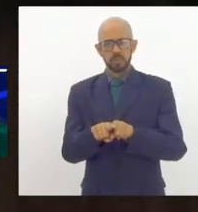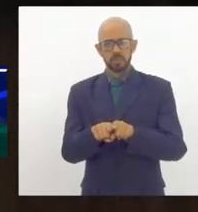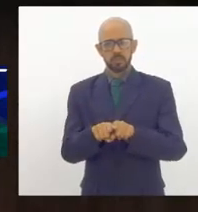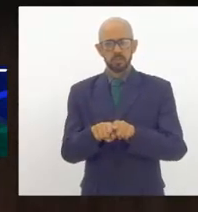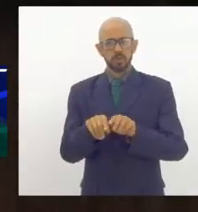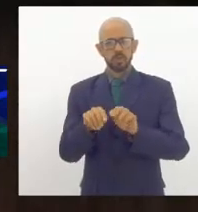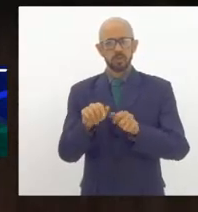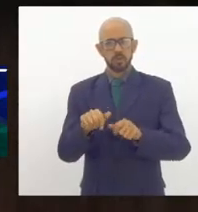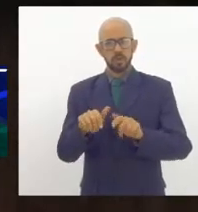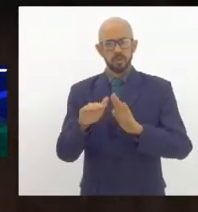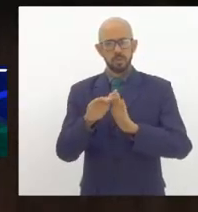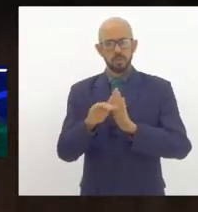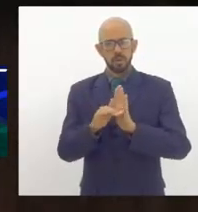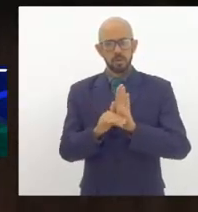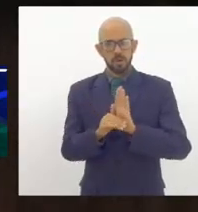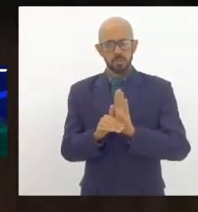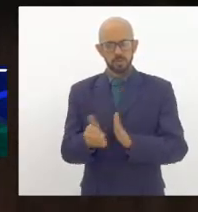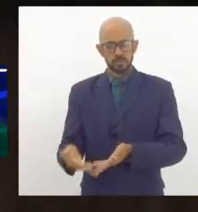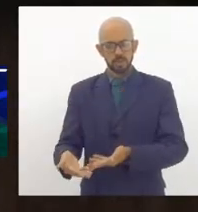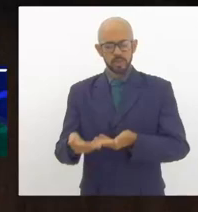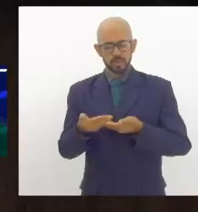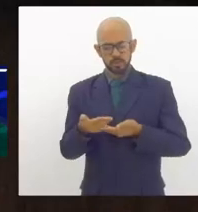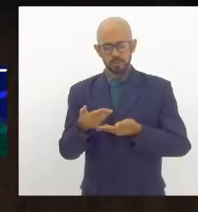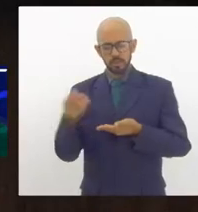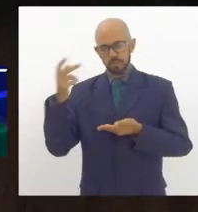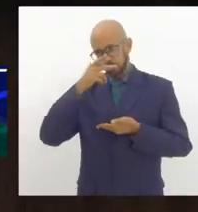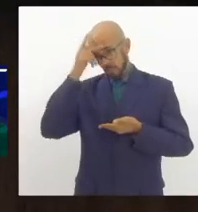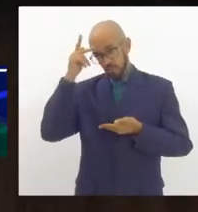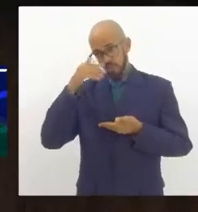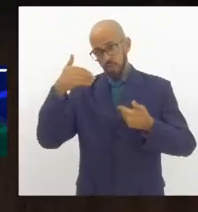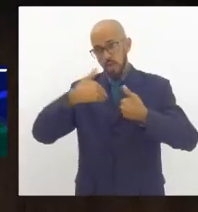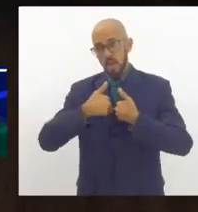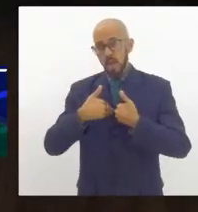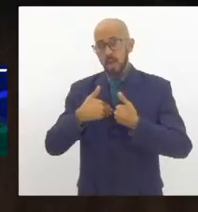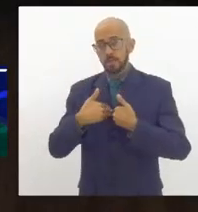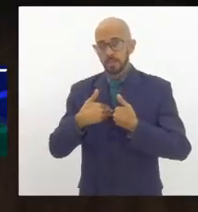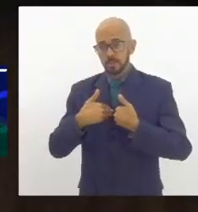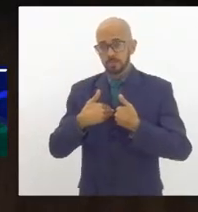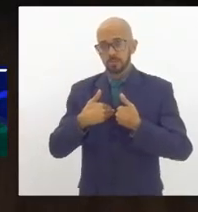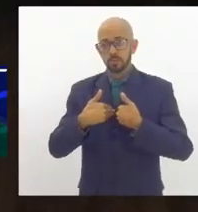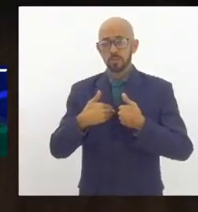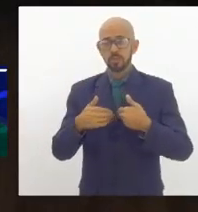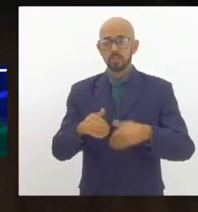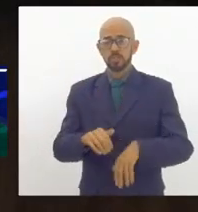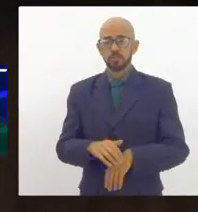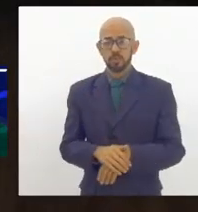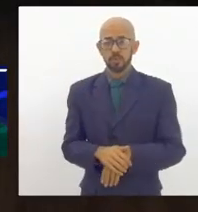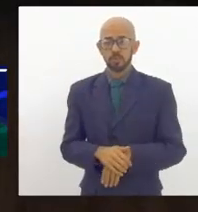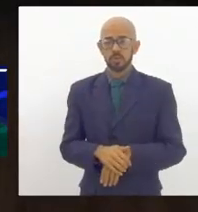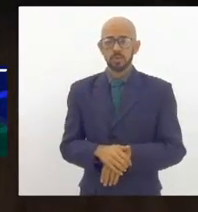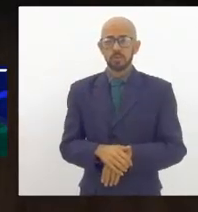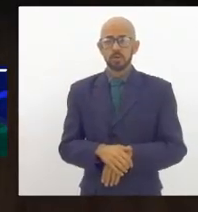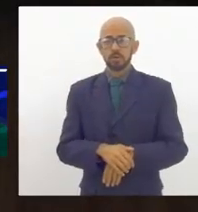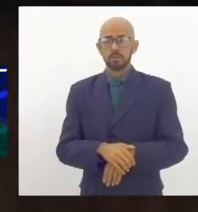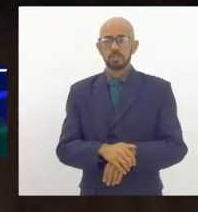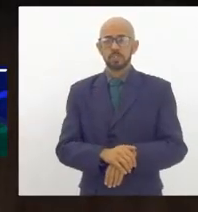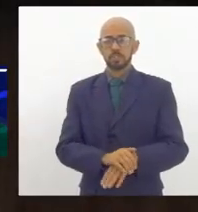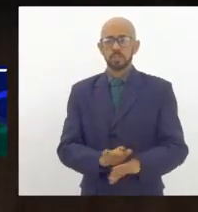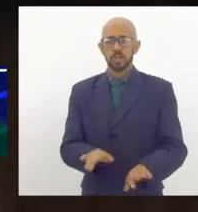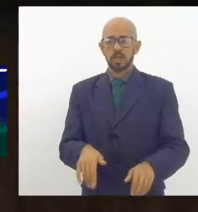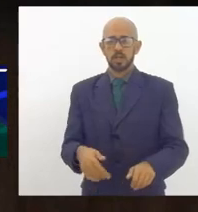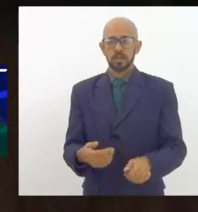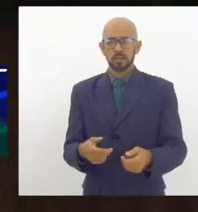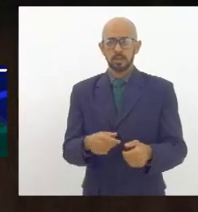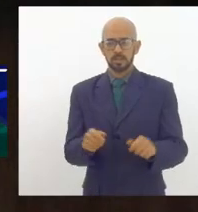programa de Atendimento à pessoa com espectro autista e essa possibilidade criada